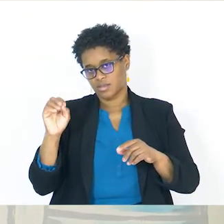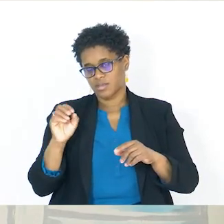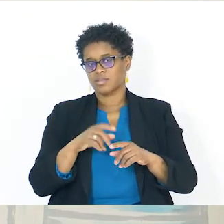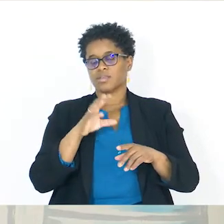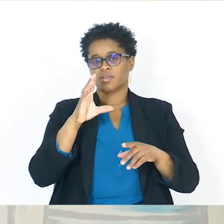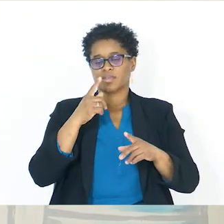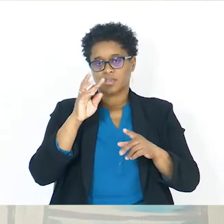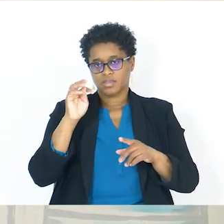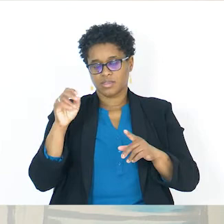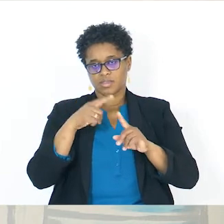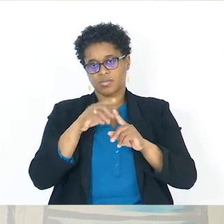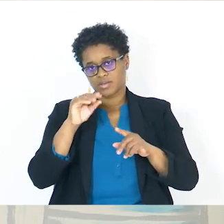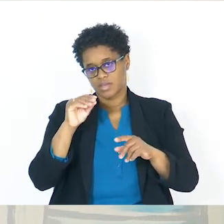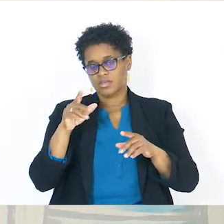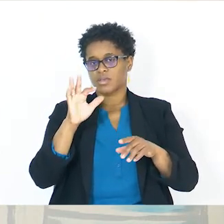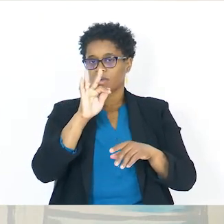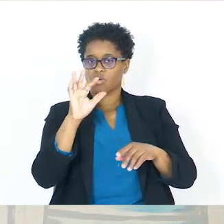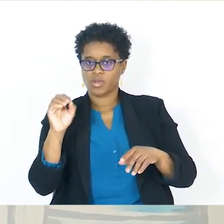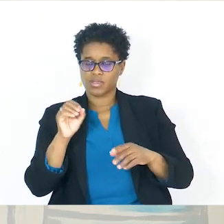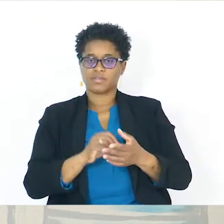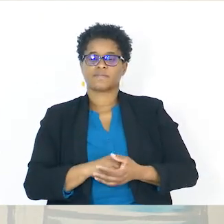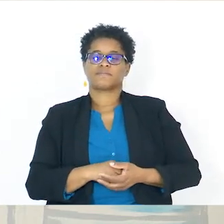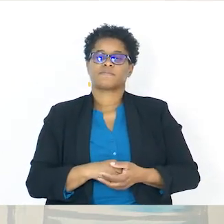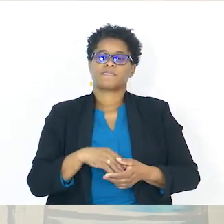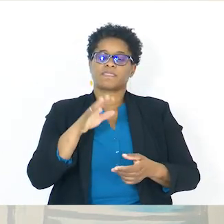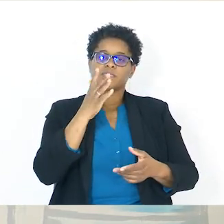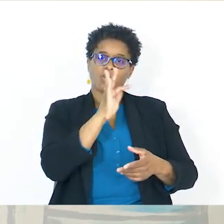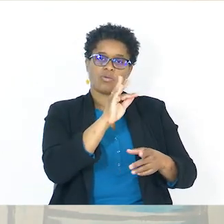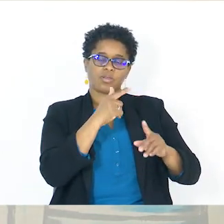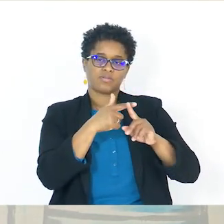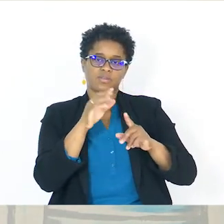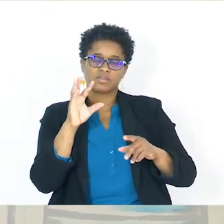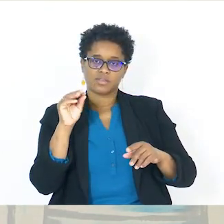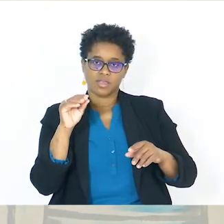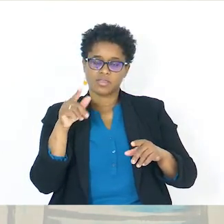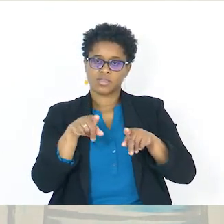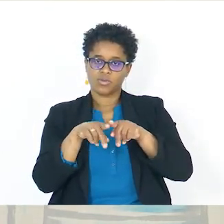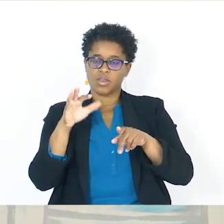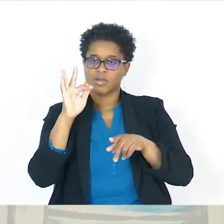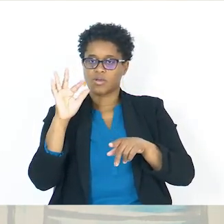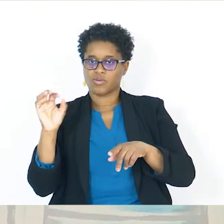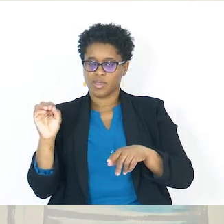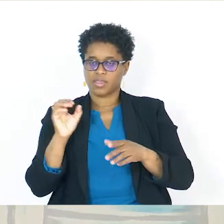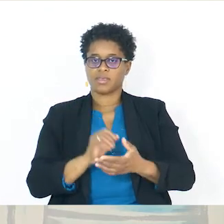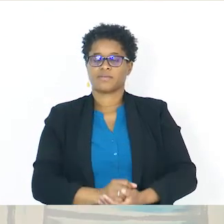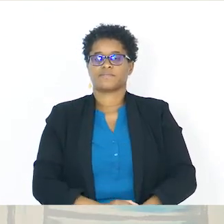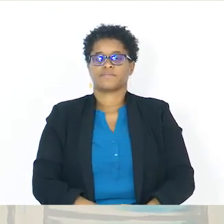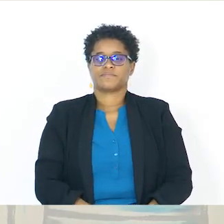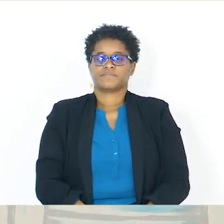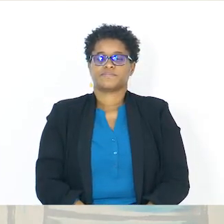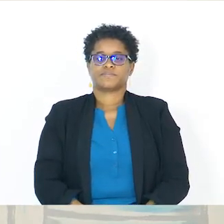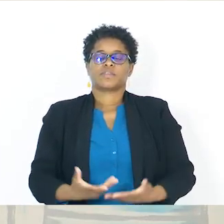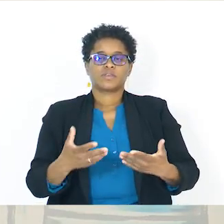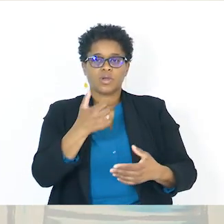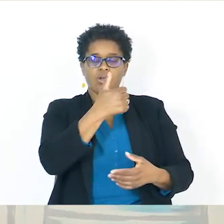10, 30, 30 mais 10, 40. Quádruplo de 10 é igual a